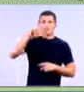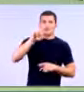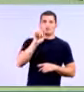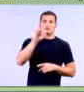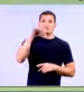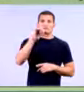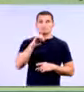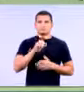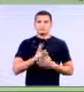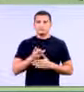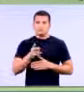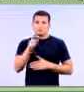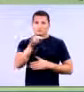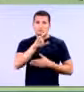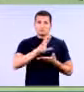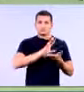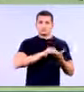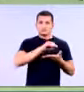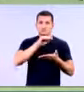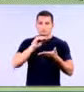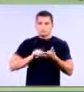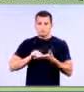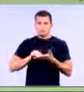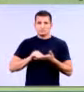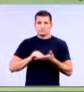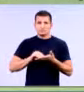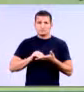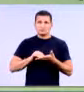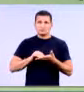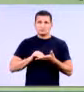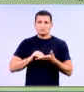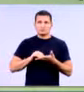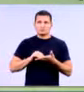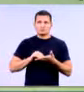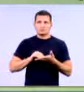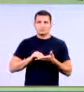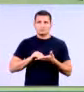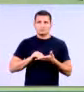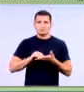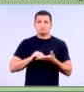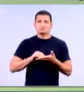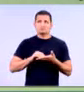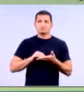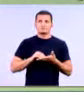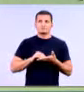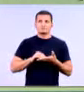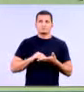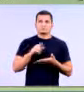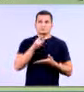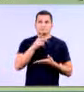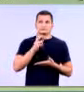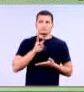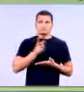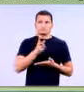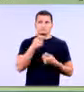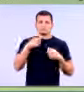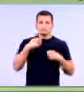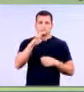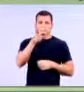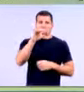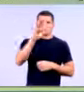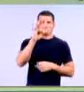e sempre que você citar, que você utilizar os exatos termos dessa pessoa, do autor, você faça as